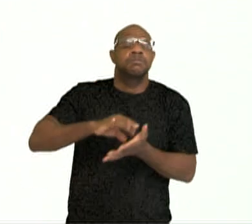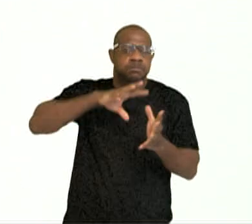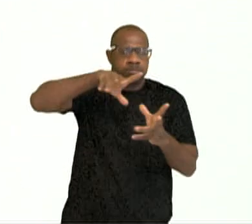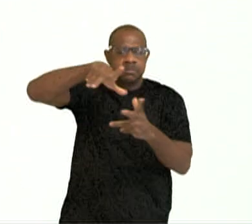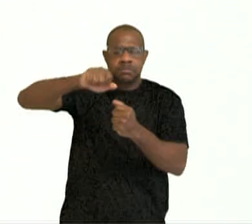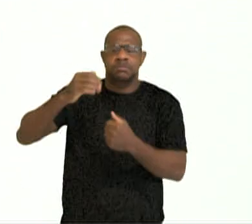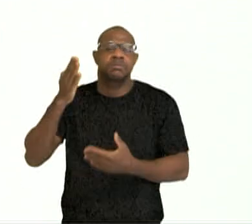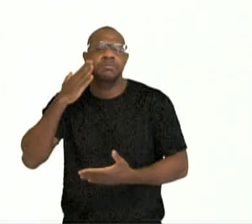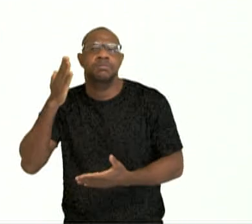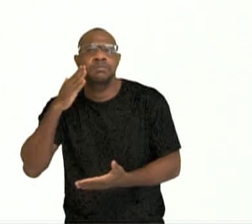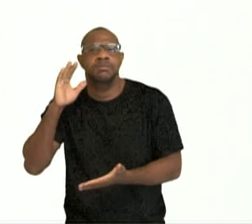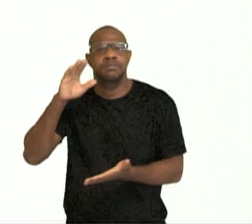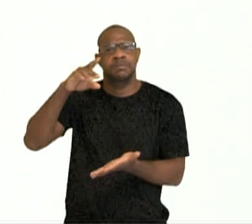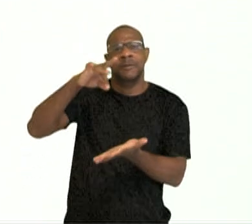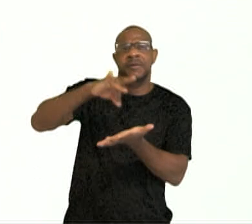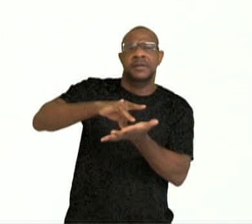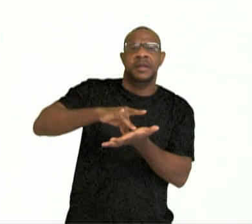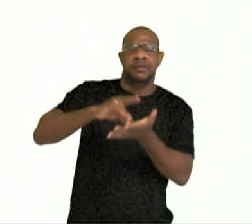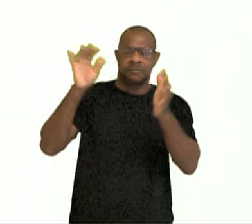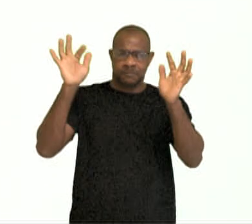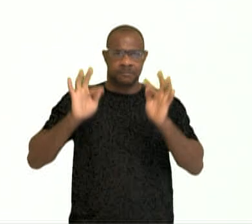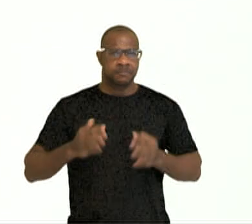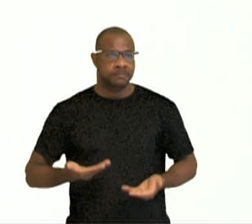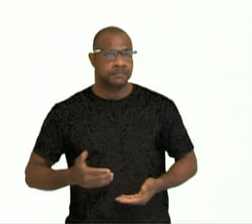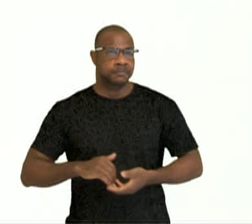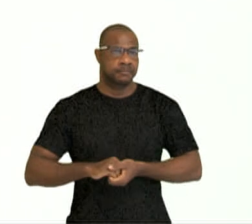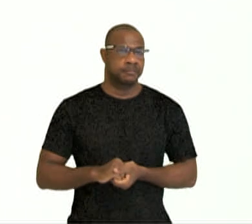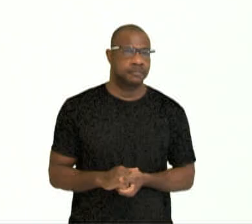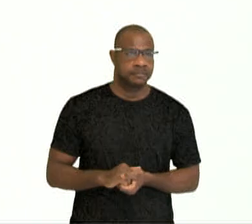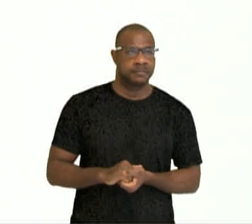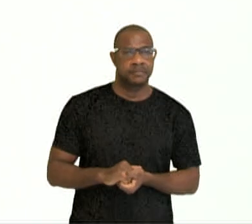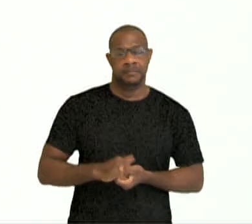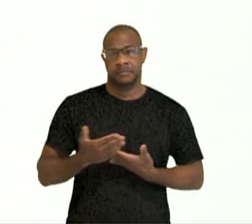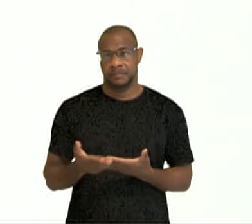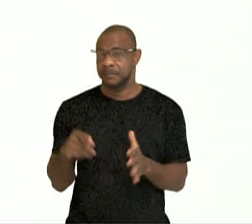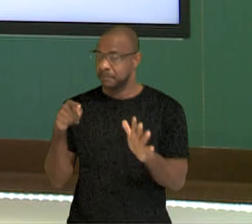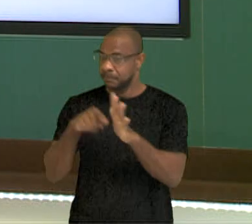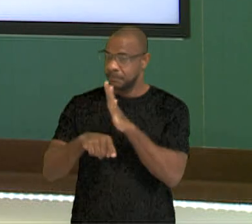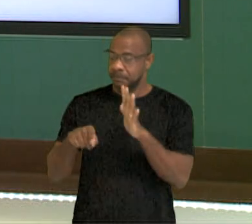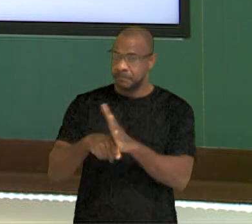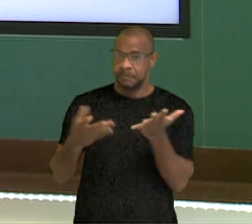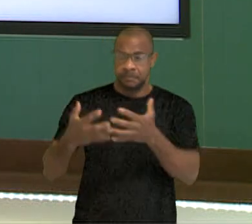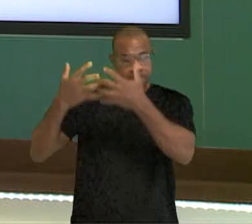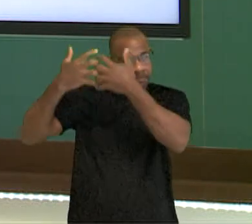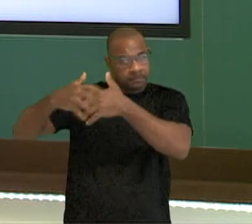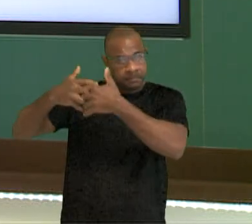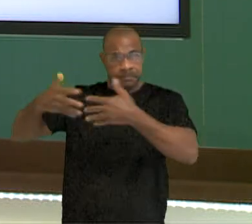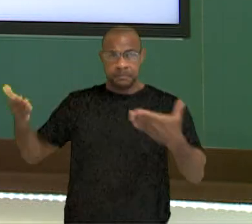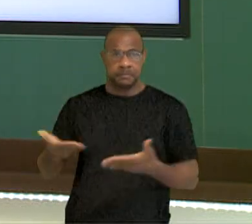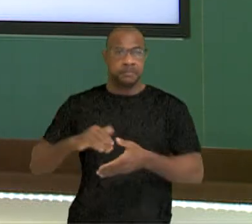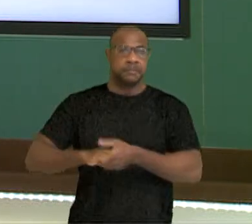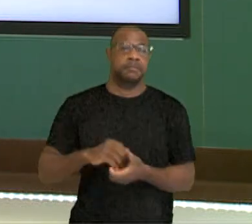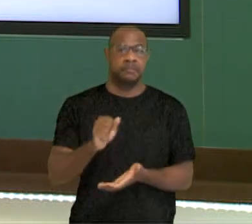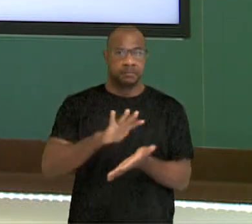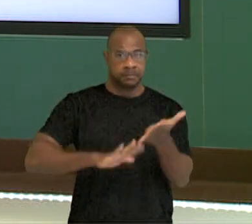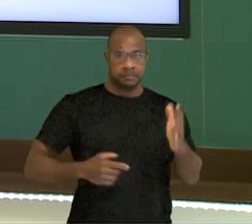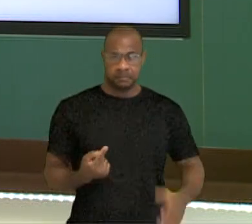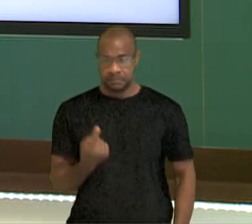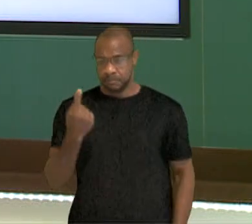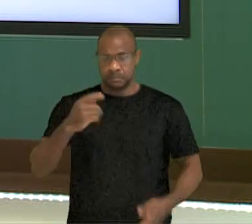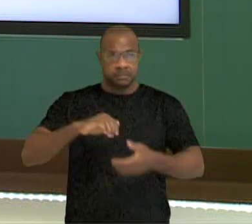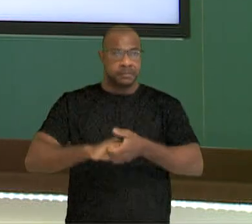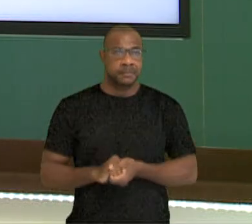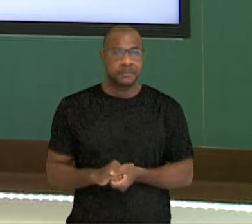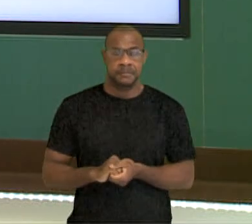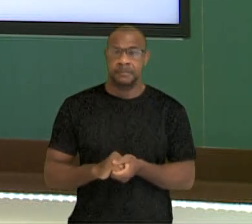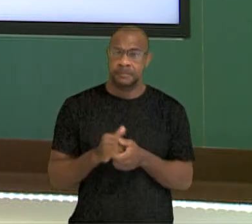a verdade, sou feliz. Vamos então para a nossa primeira reflexão, né? A atividade 1, ela traz